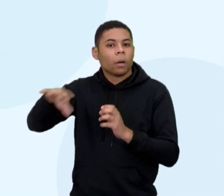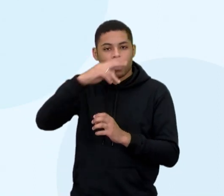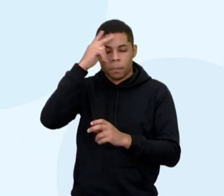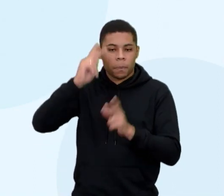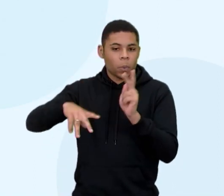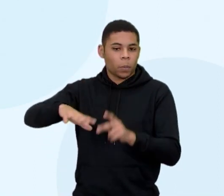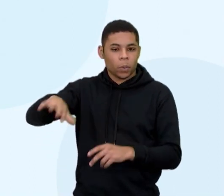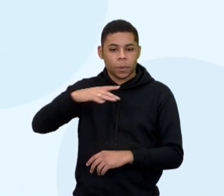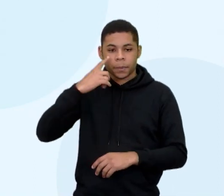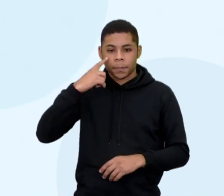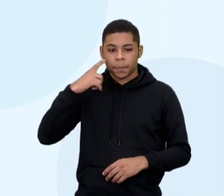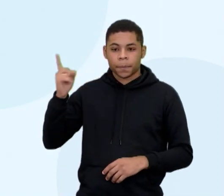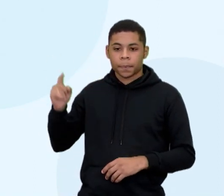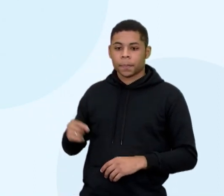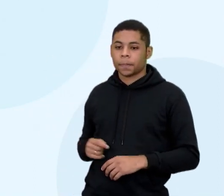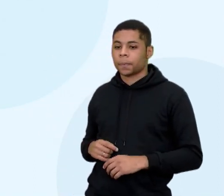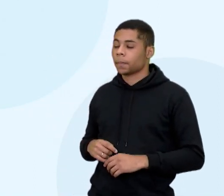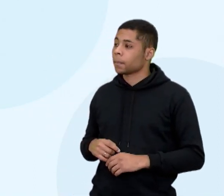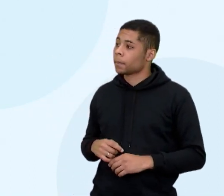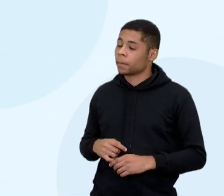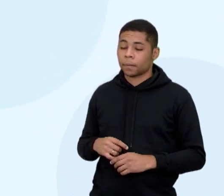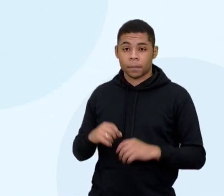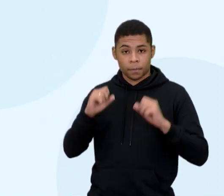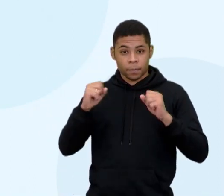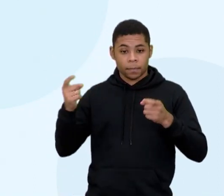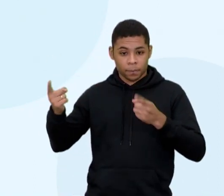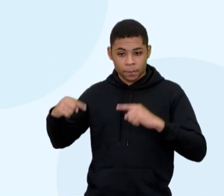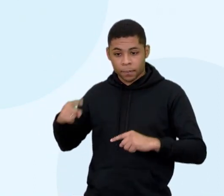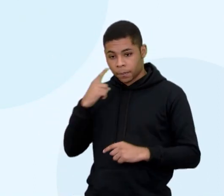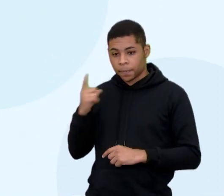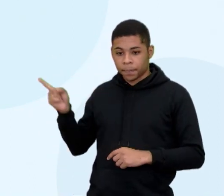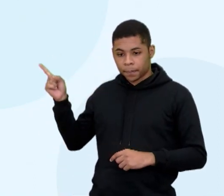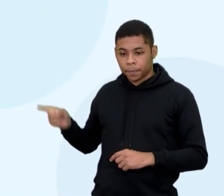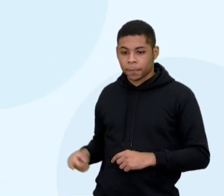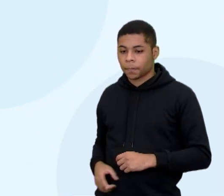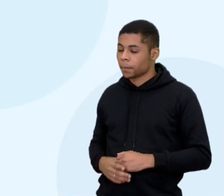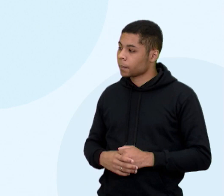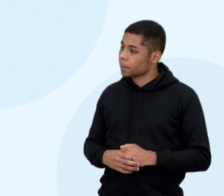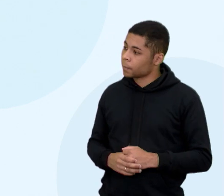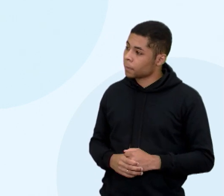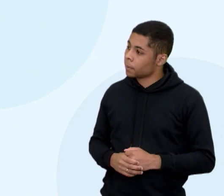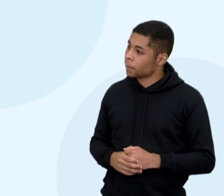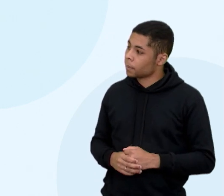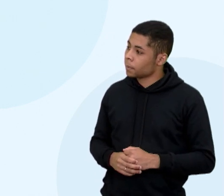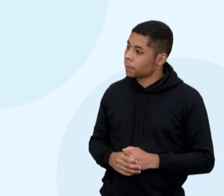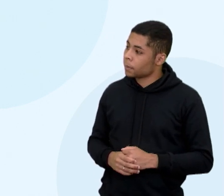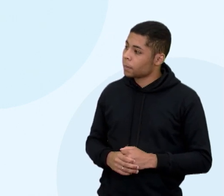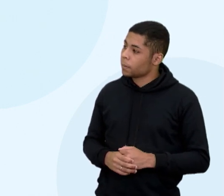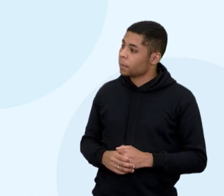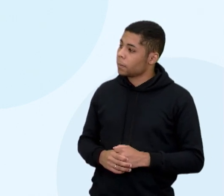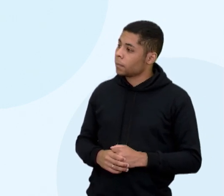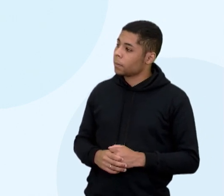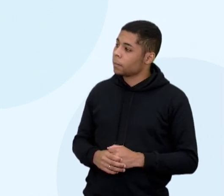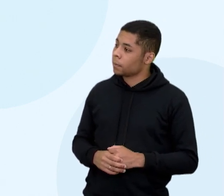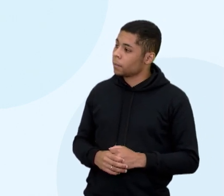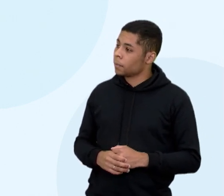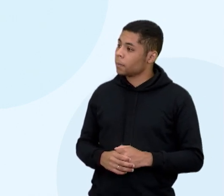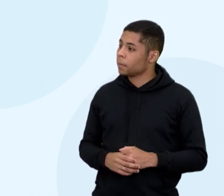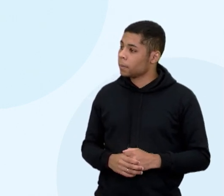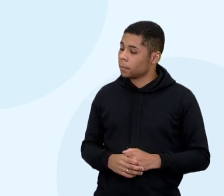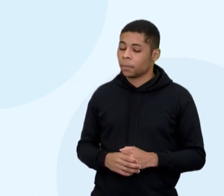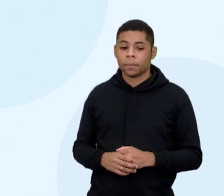né, a pirâmide abaixo, pode colocar a pirâmide por gentileza. Ela mostra que o envelhecimento da população brasileira aumentou